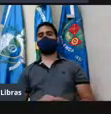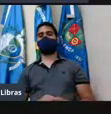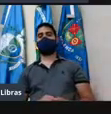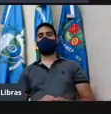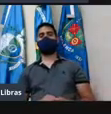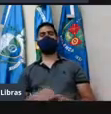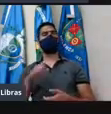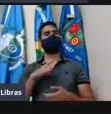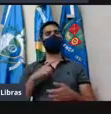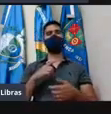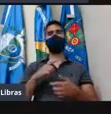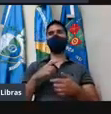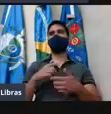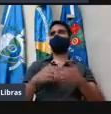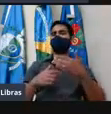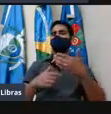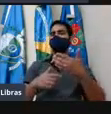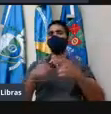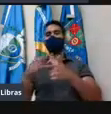aí sobre isso.